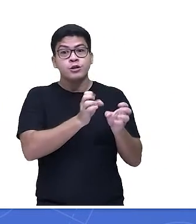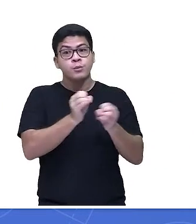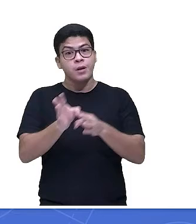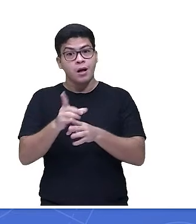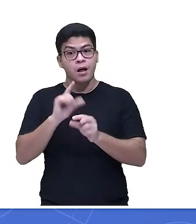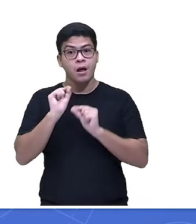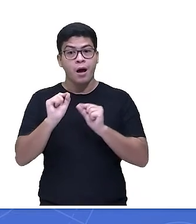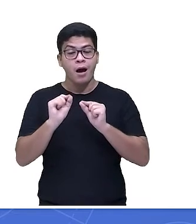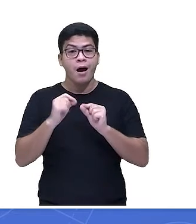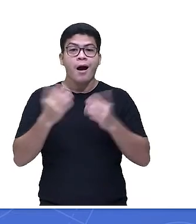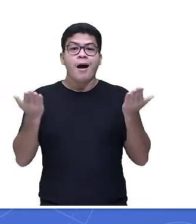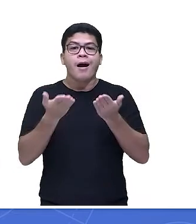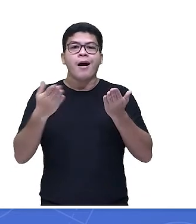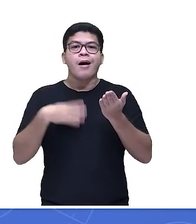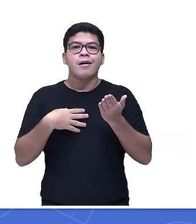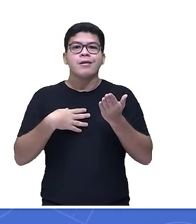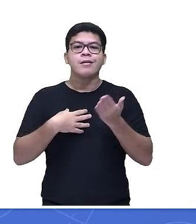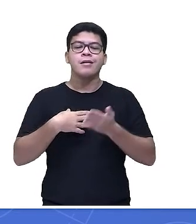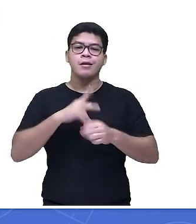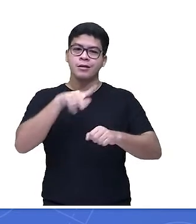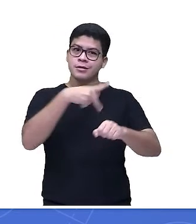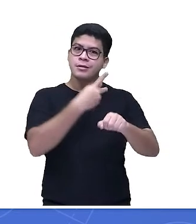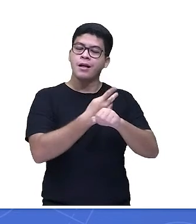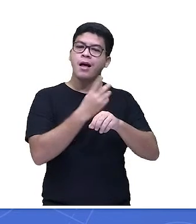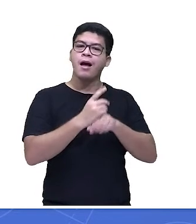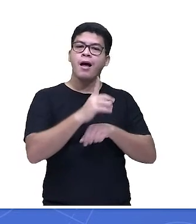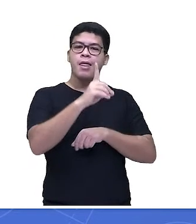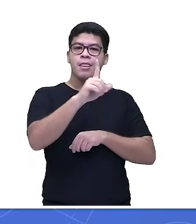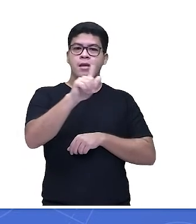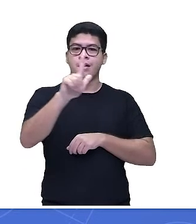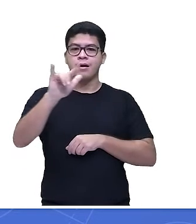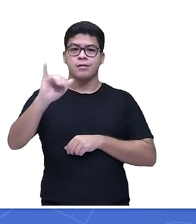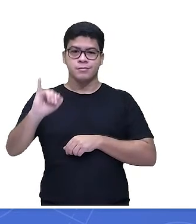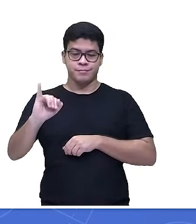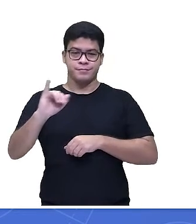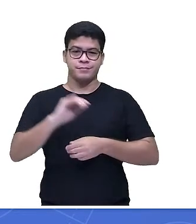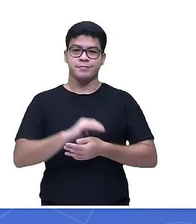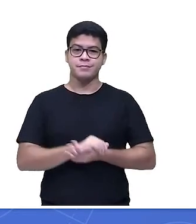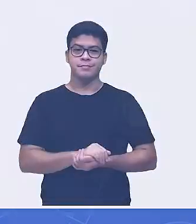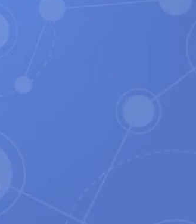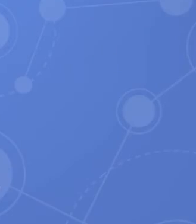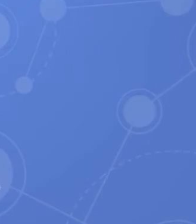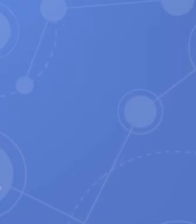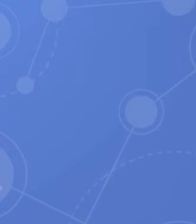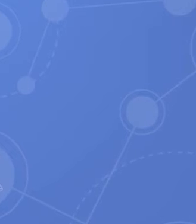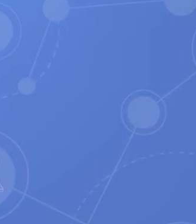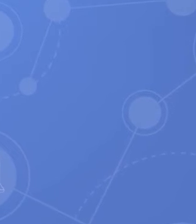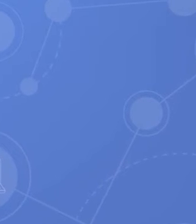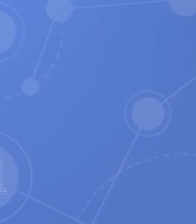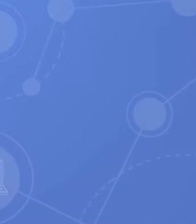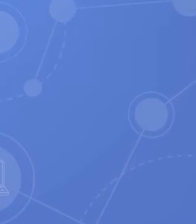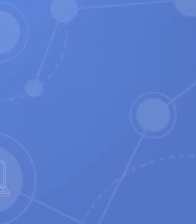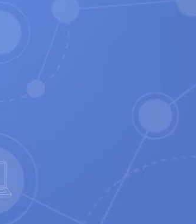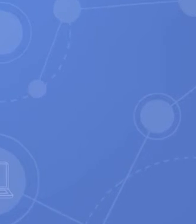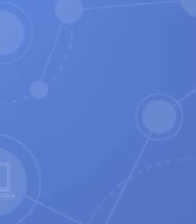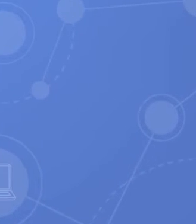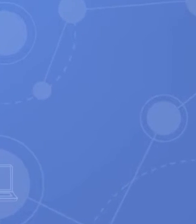e agora a gente vai para o segundo momento, que é a dinâmica local interativa.